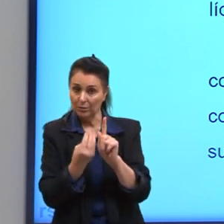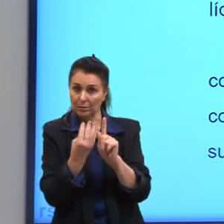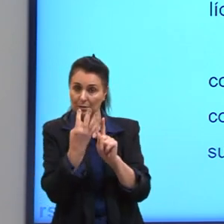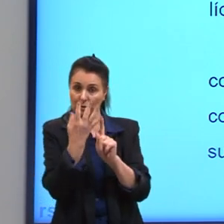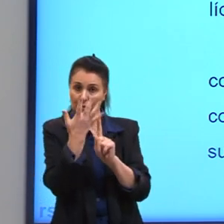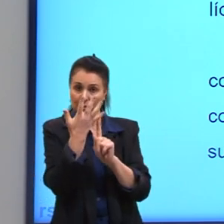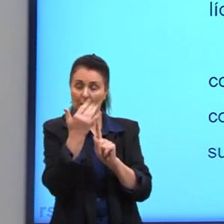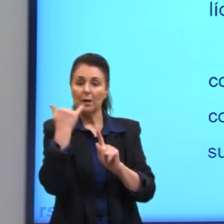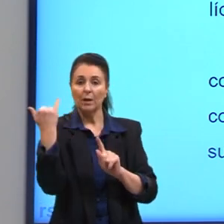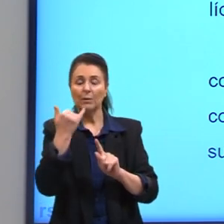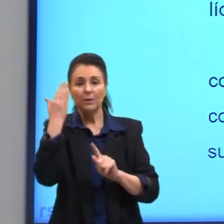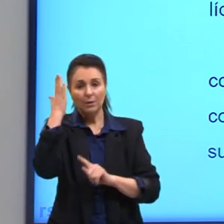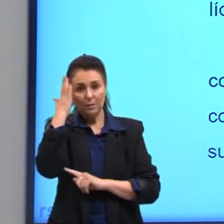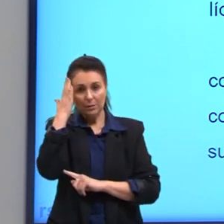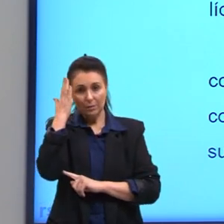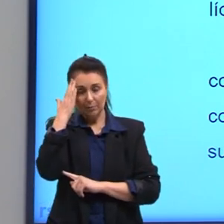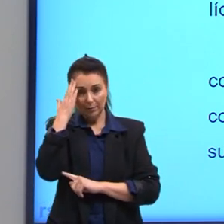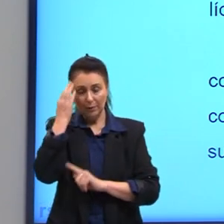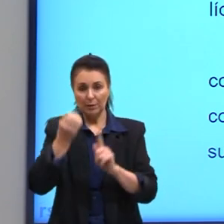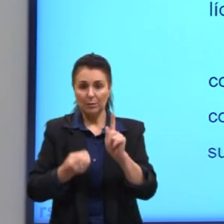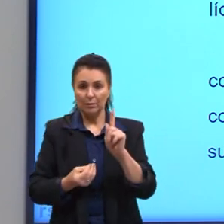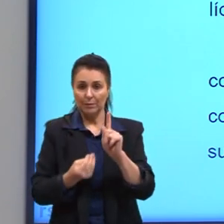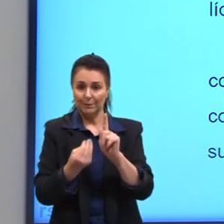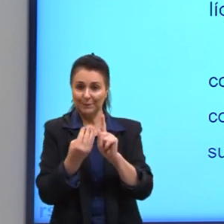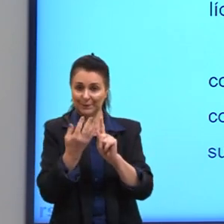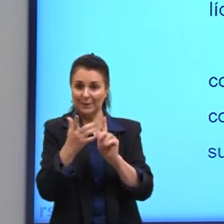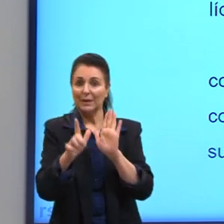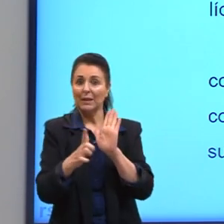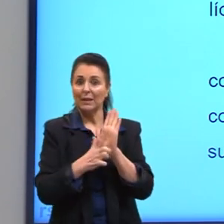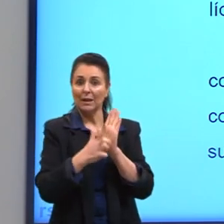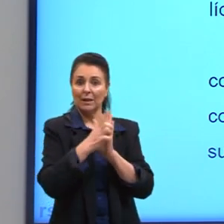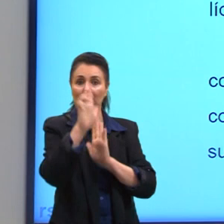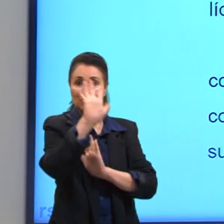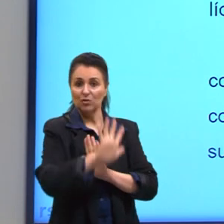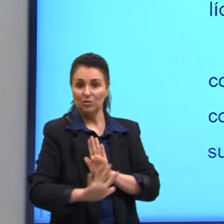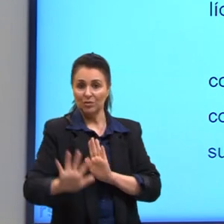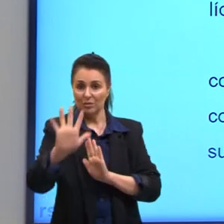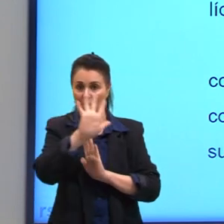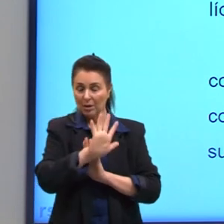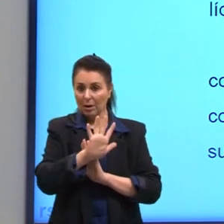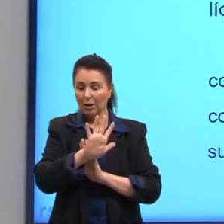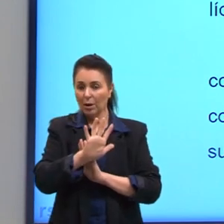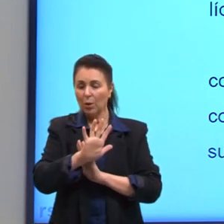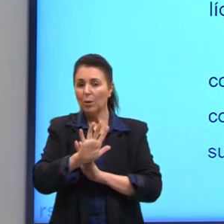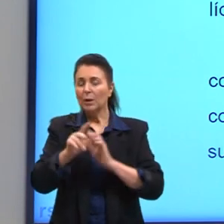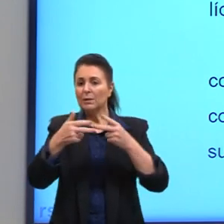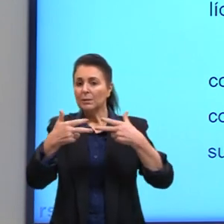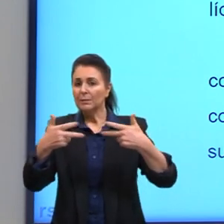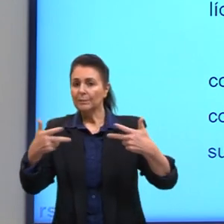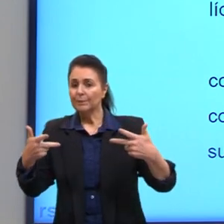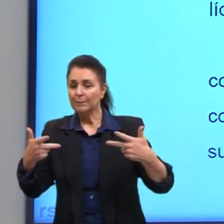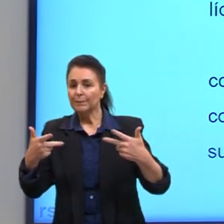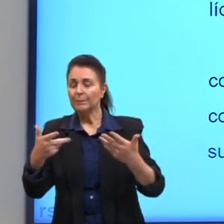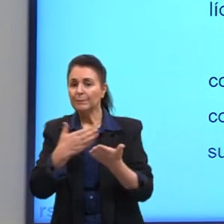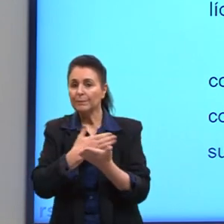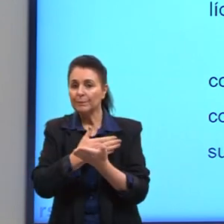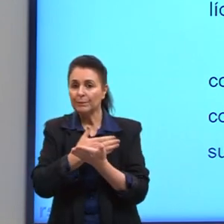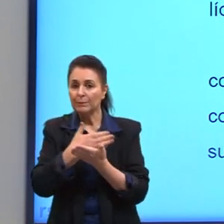gente sabia questão da dos gases da lei geral dos gases de substâncias eles passam a existir somente